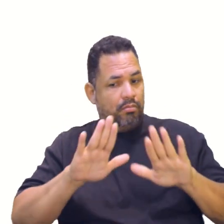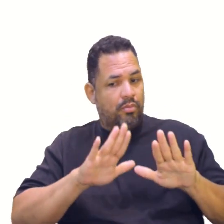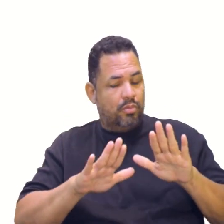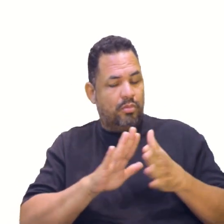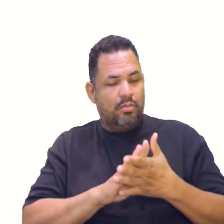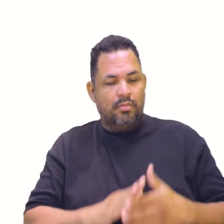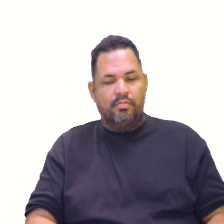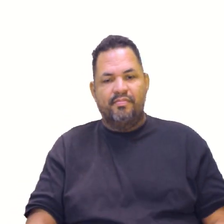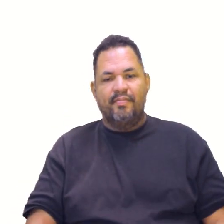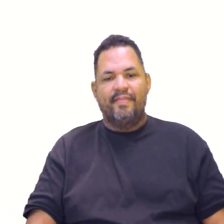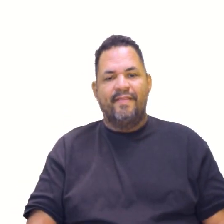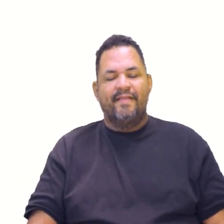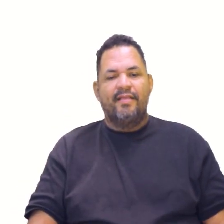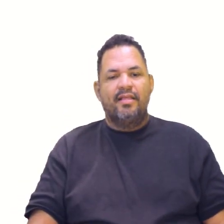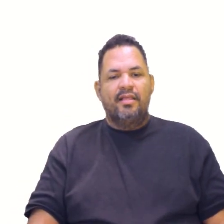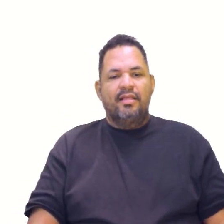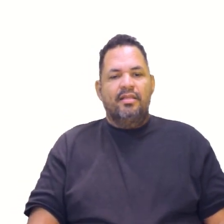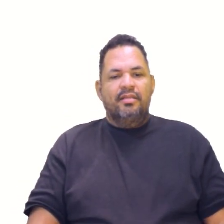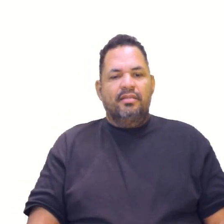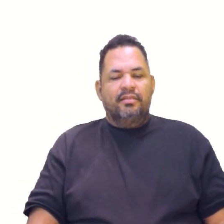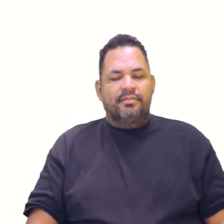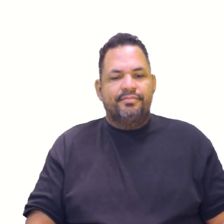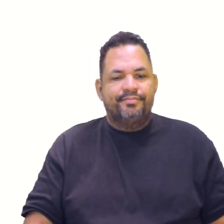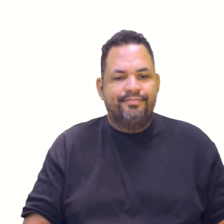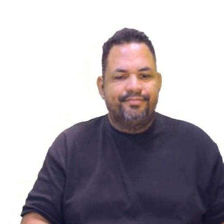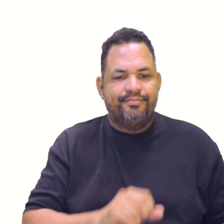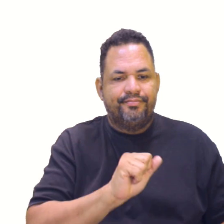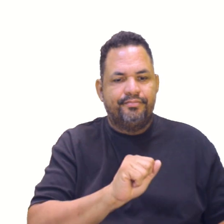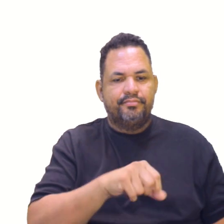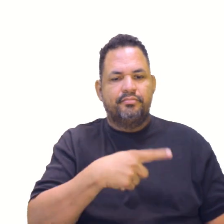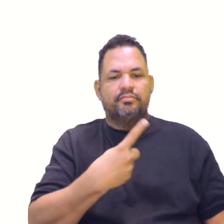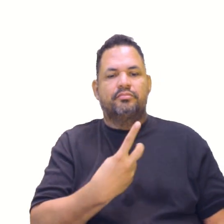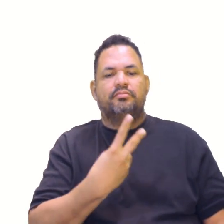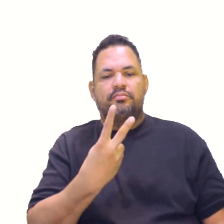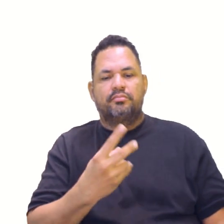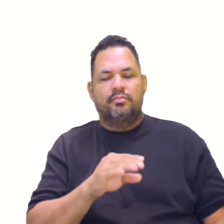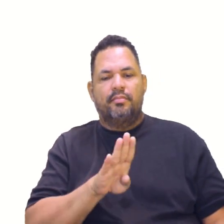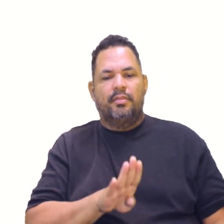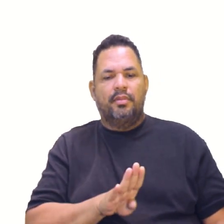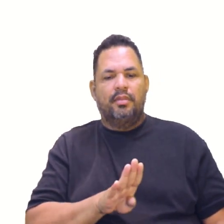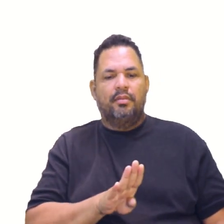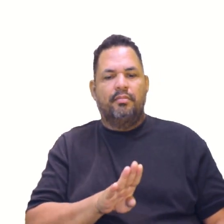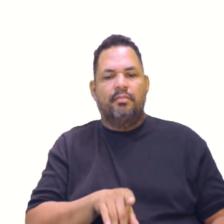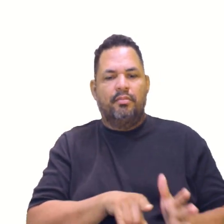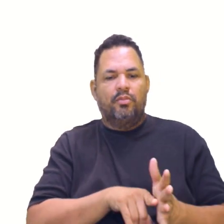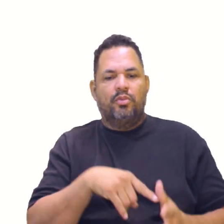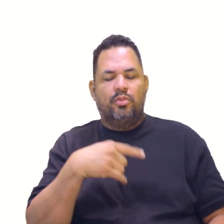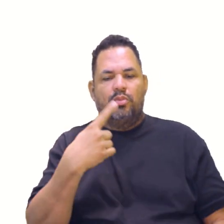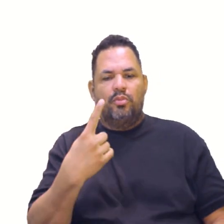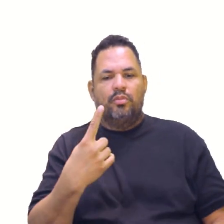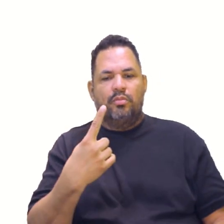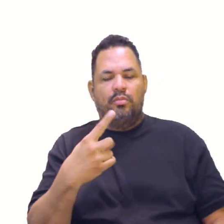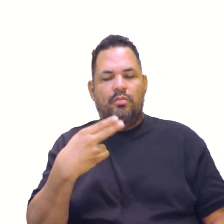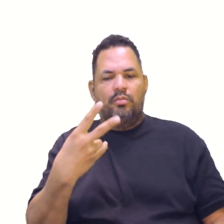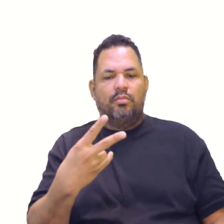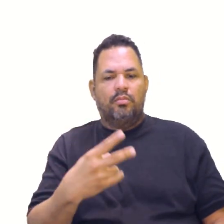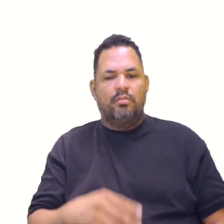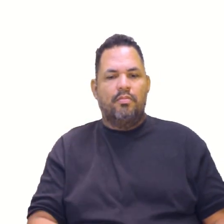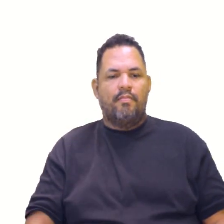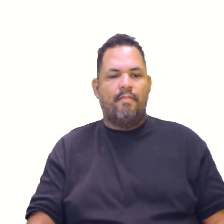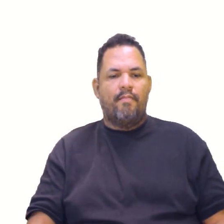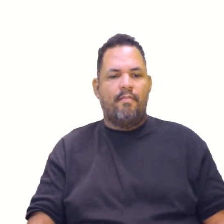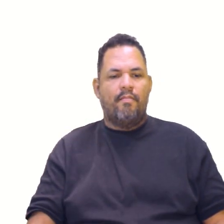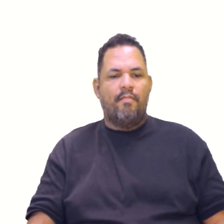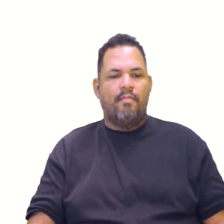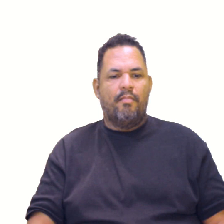Então a gente faz um passo a passo direitinho. Quem é o a ao quadrado? 1 ao quadrado. Quem é o b ao quadrado? Menos 1.